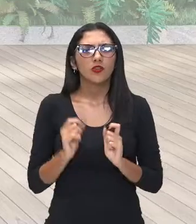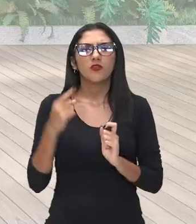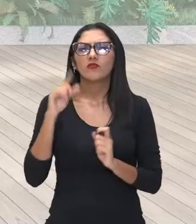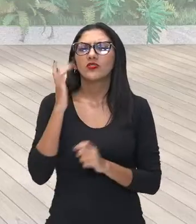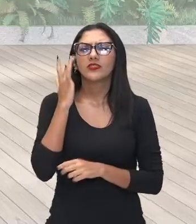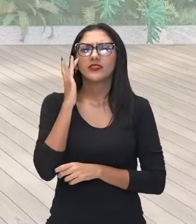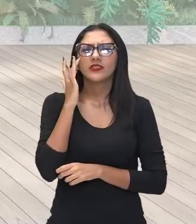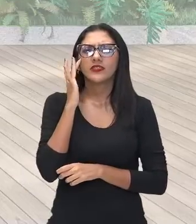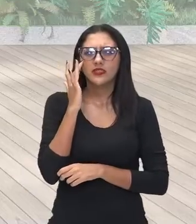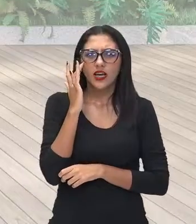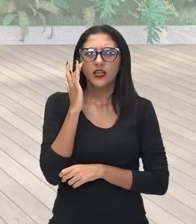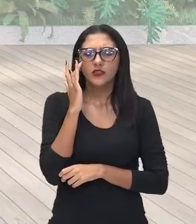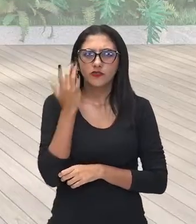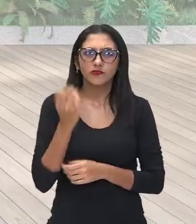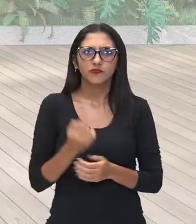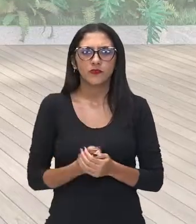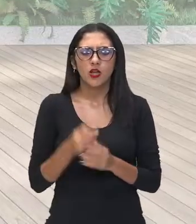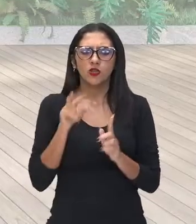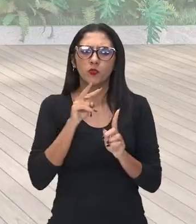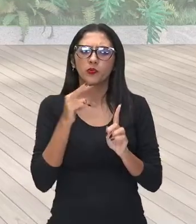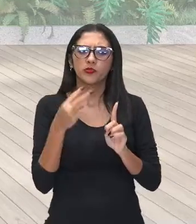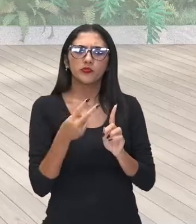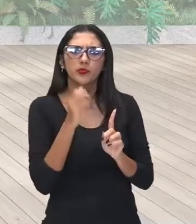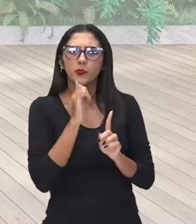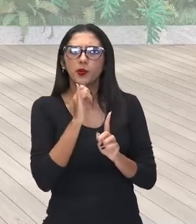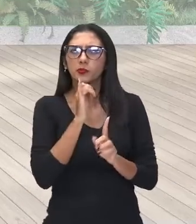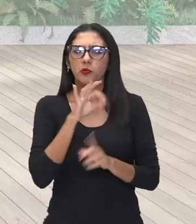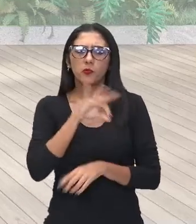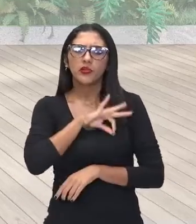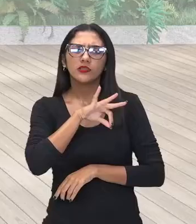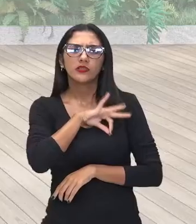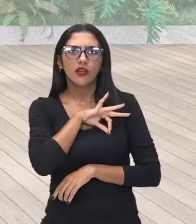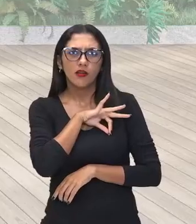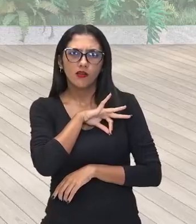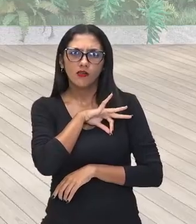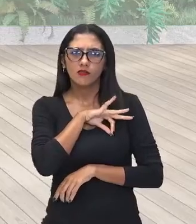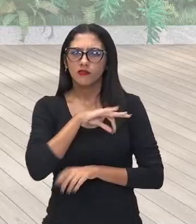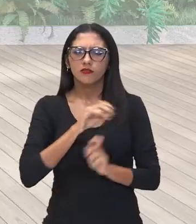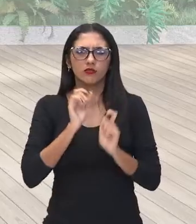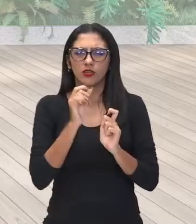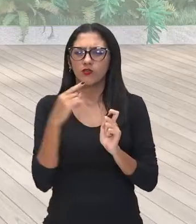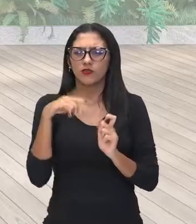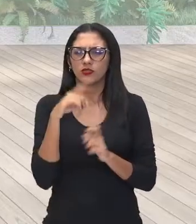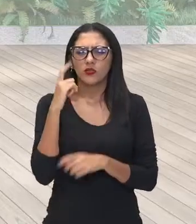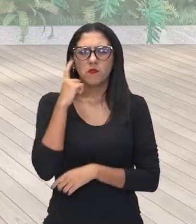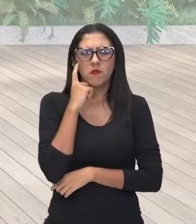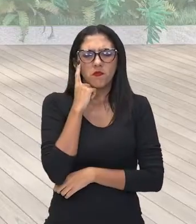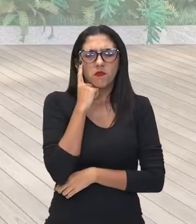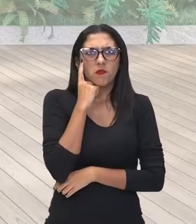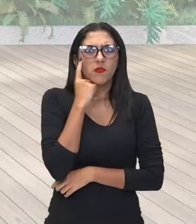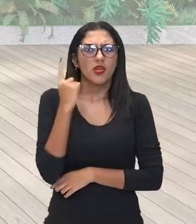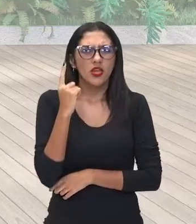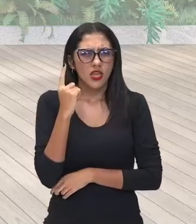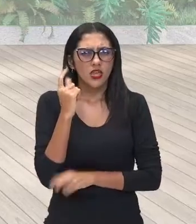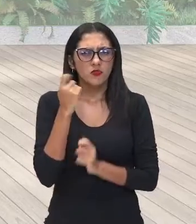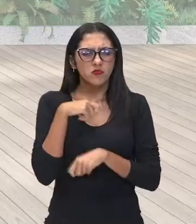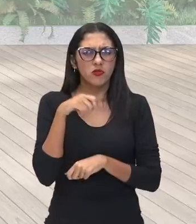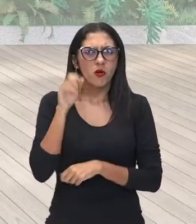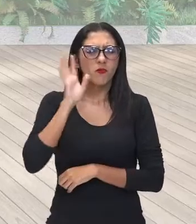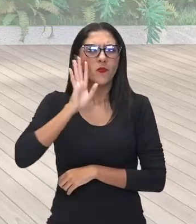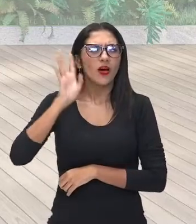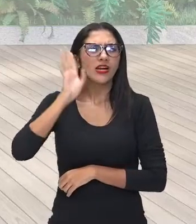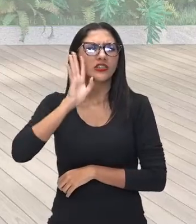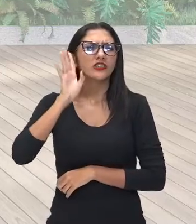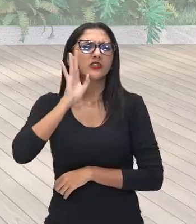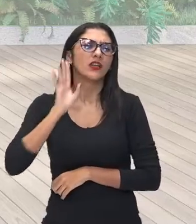conto policial? De repente, o que vocês poderiam criar através